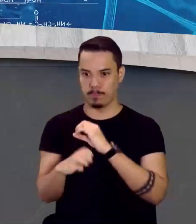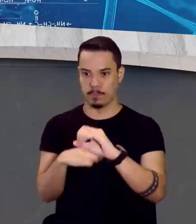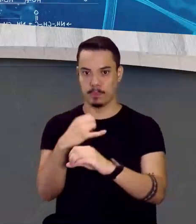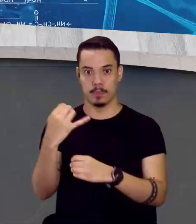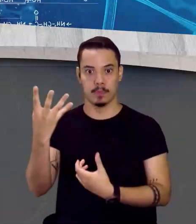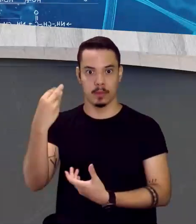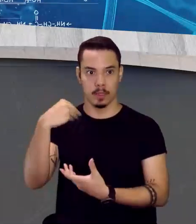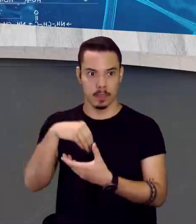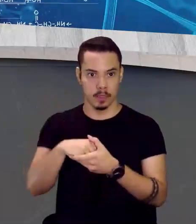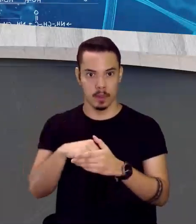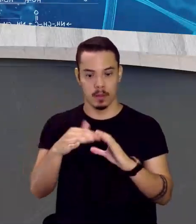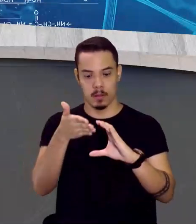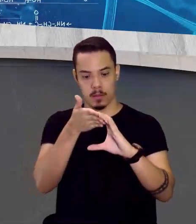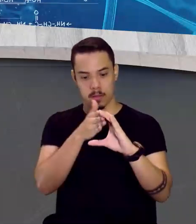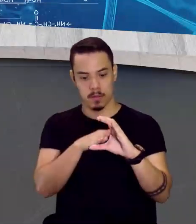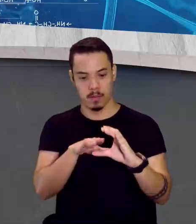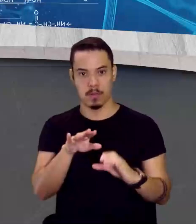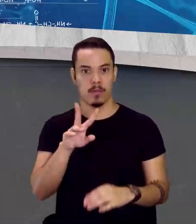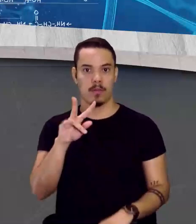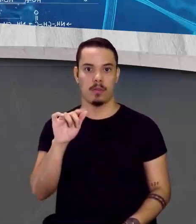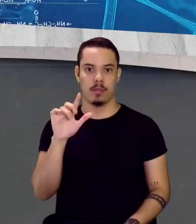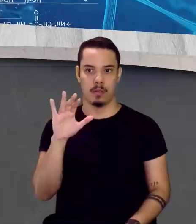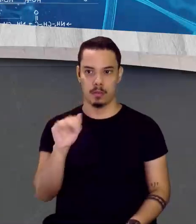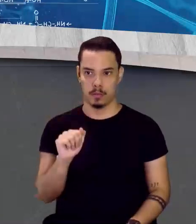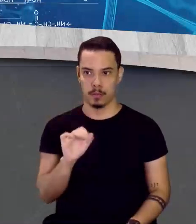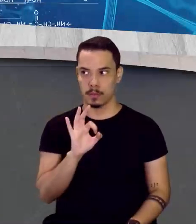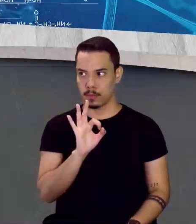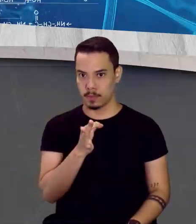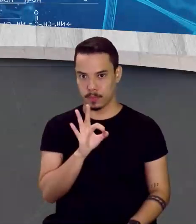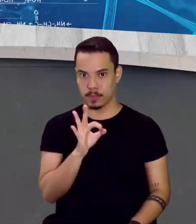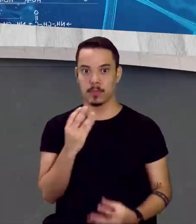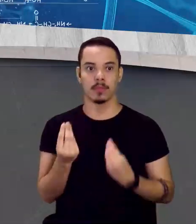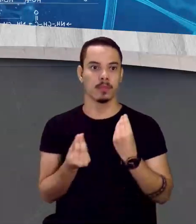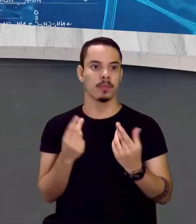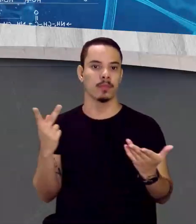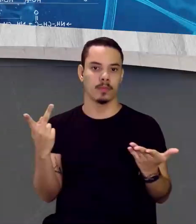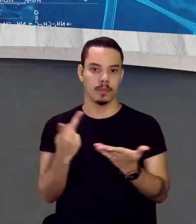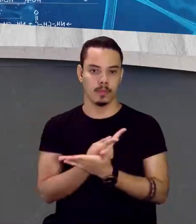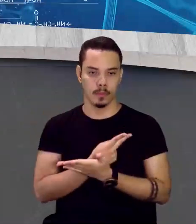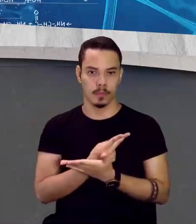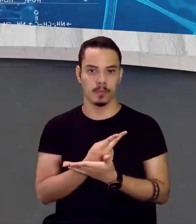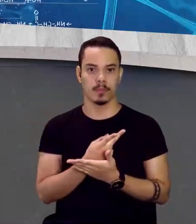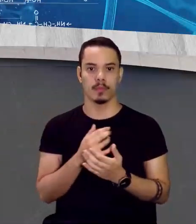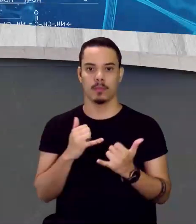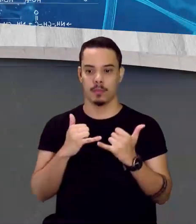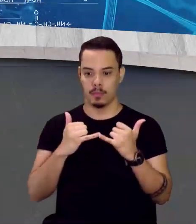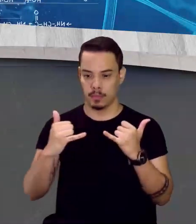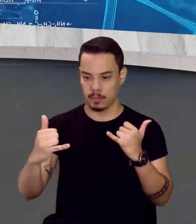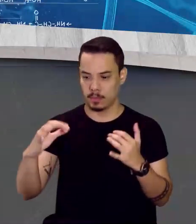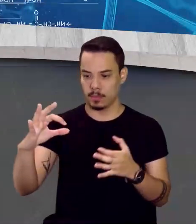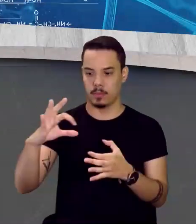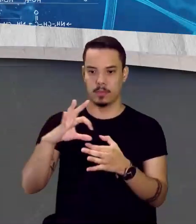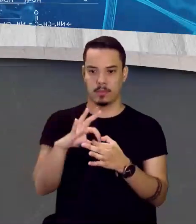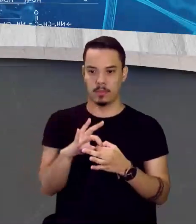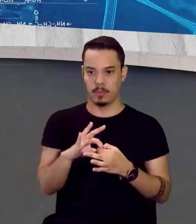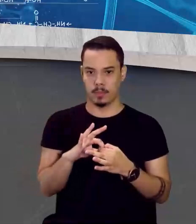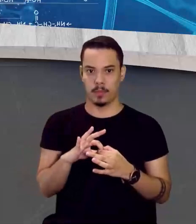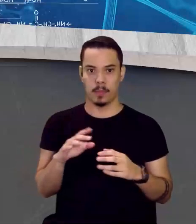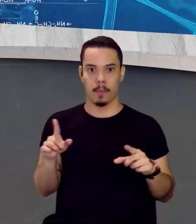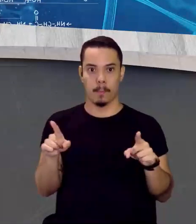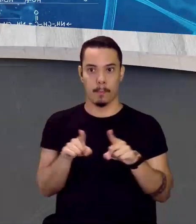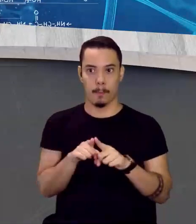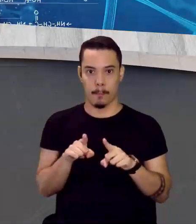da camada de valência. No caso, ligações coordenadas, no